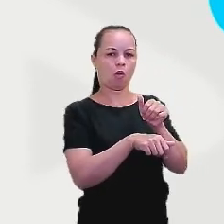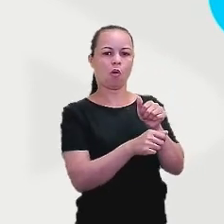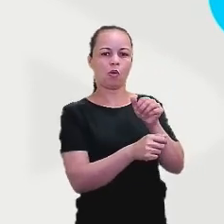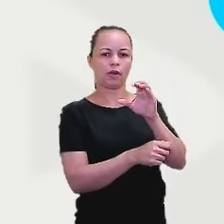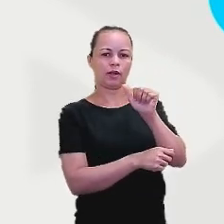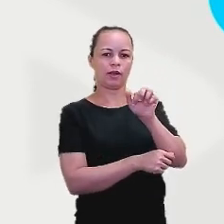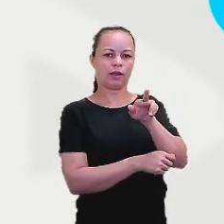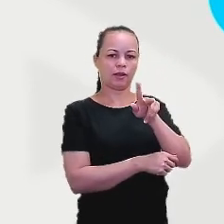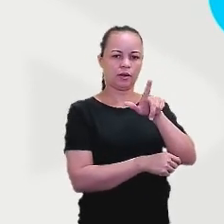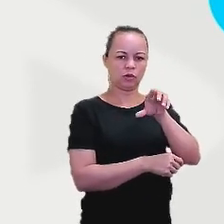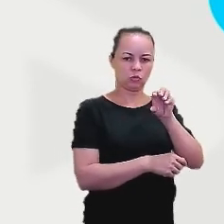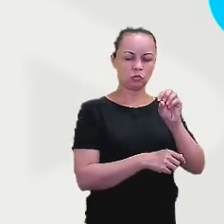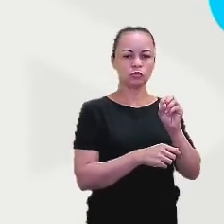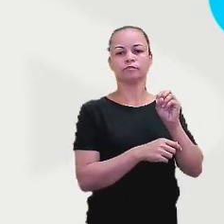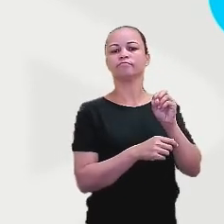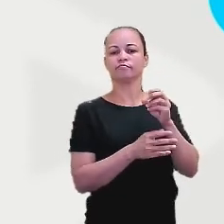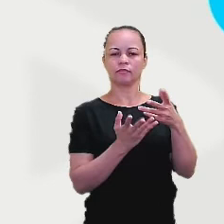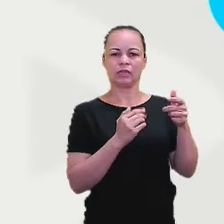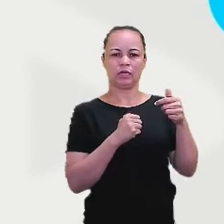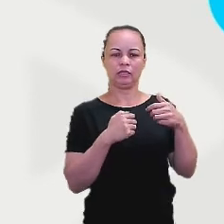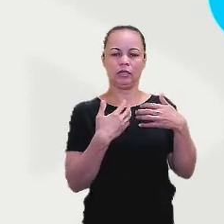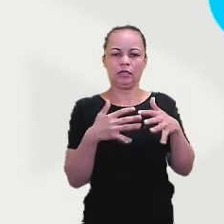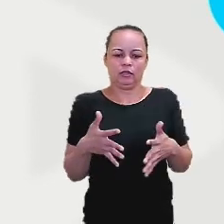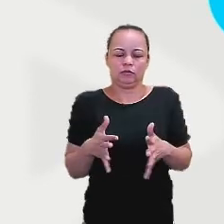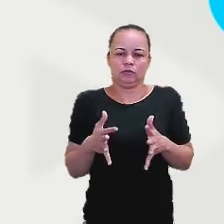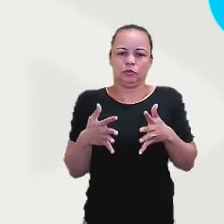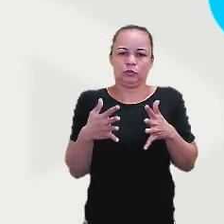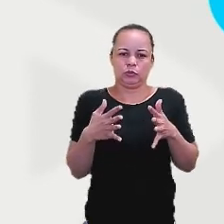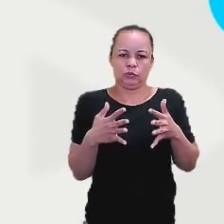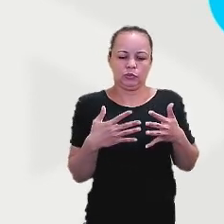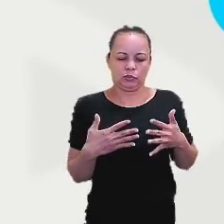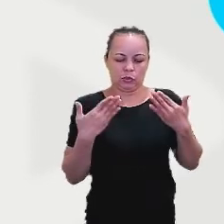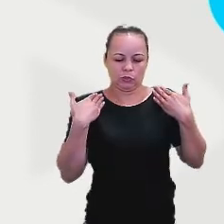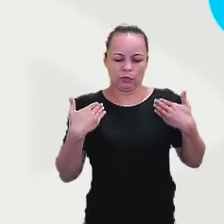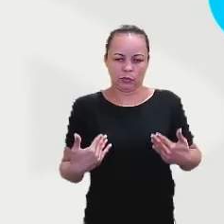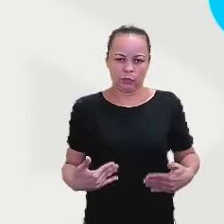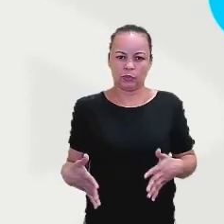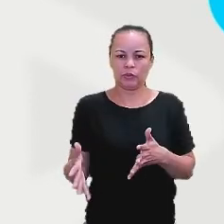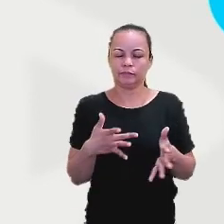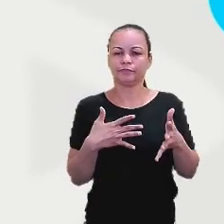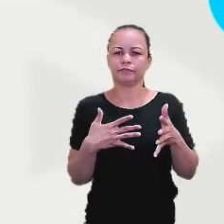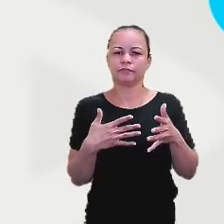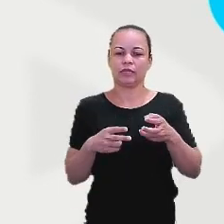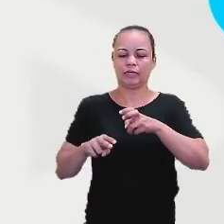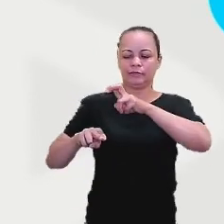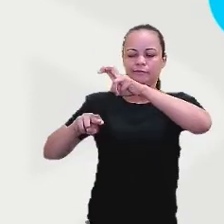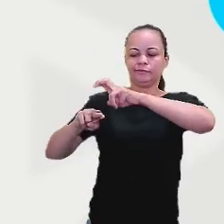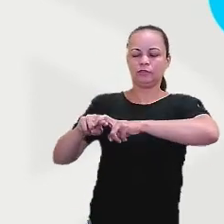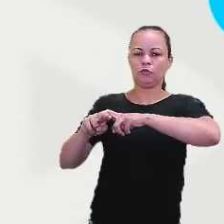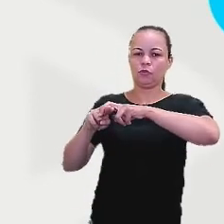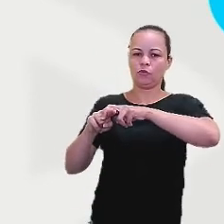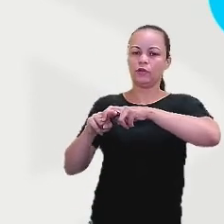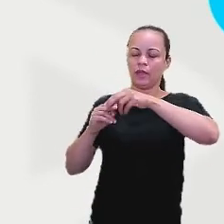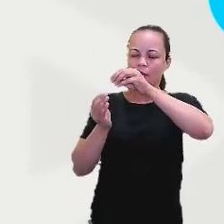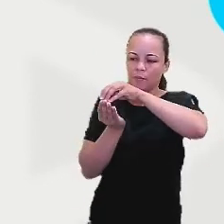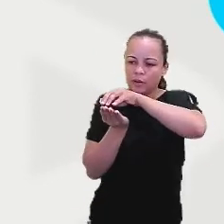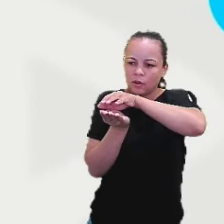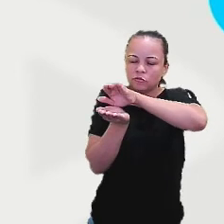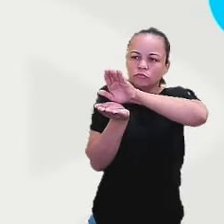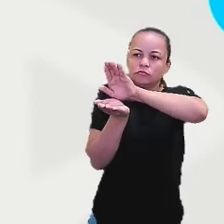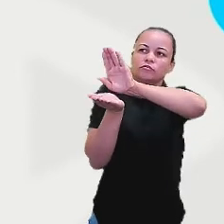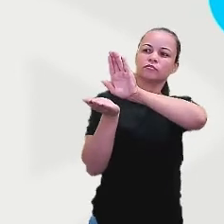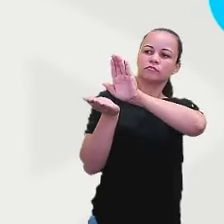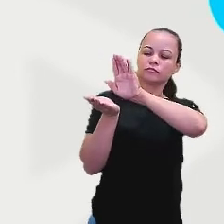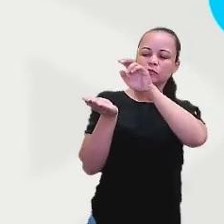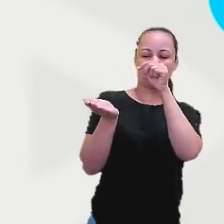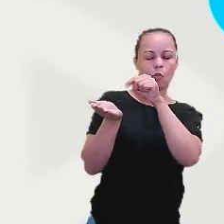Dr. Pique não parecia ser muito amável. Carlos sentou-se na cadeira e abriu a mandíbula para o Dr. Pique olhar. Oh, este dente está